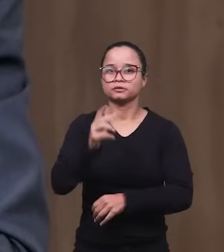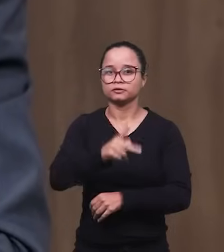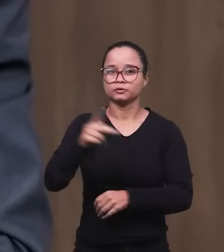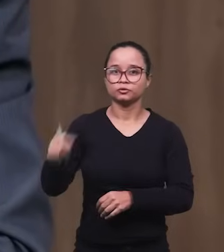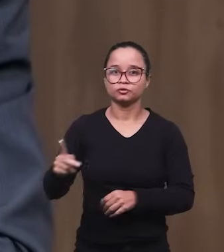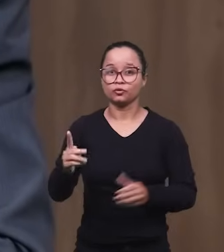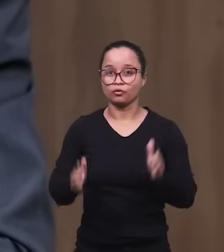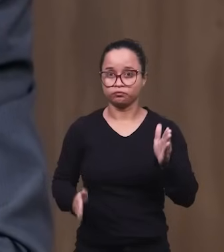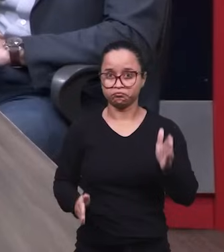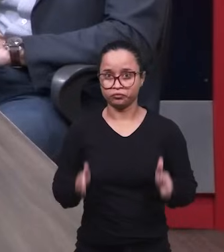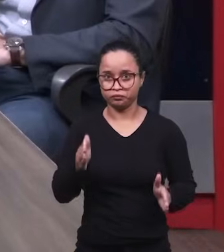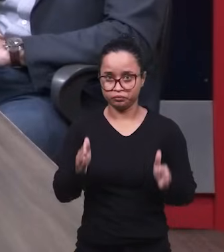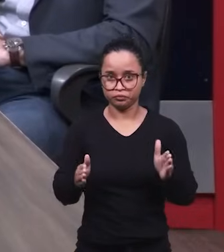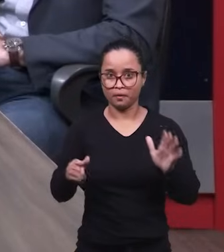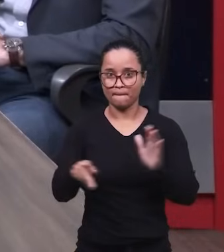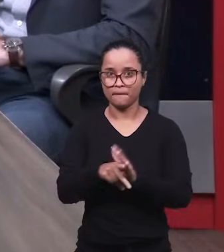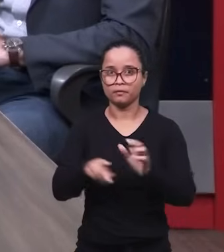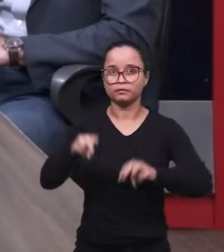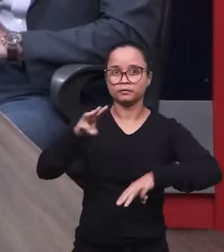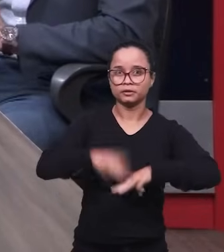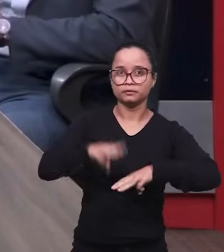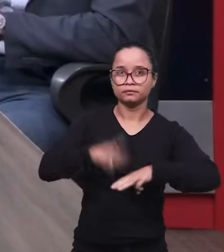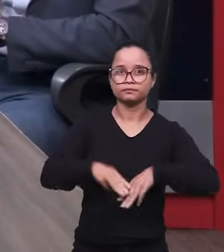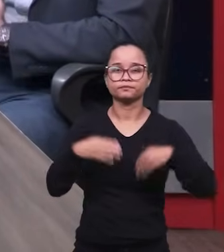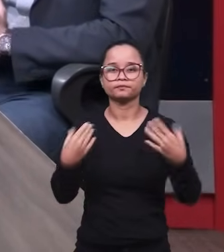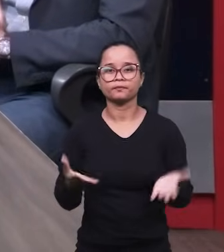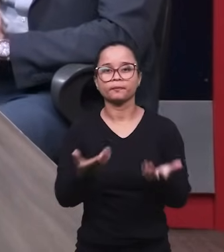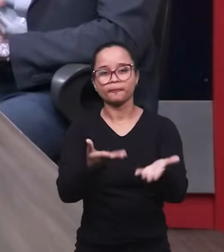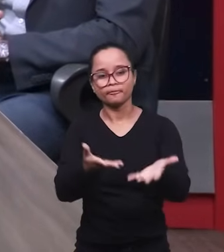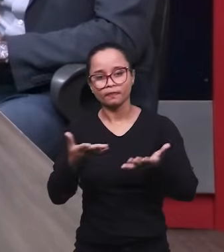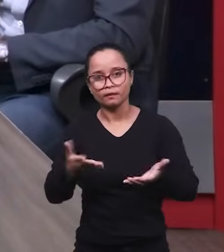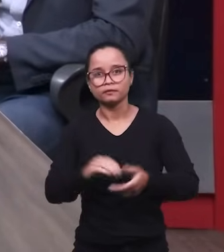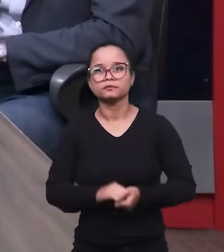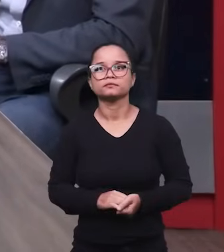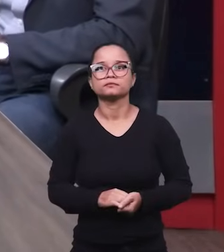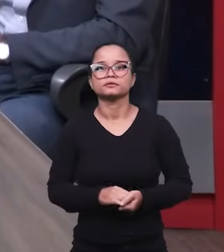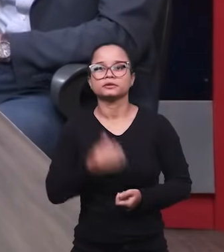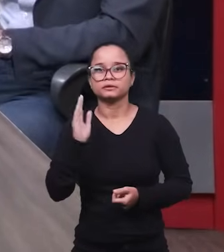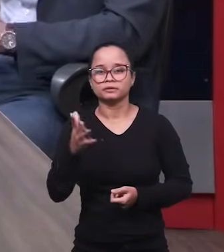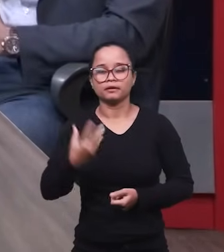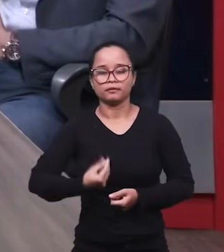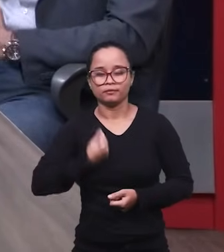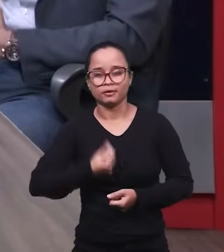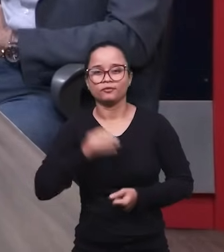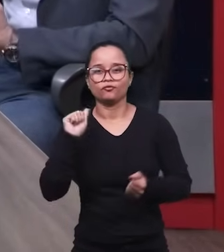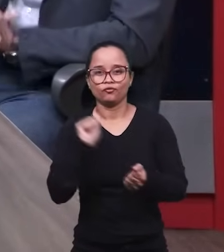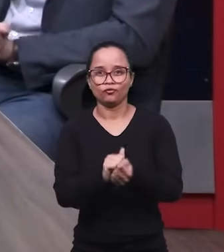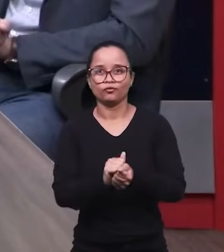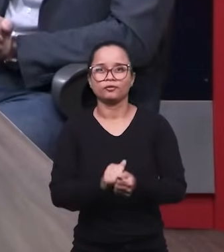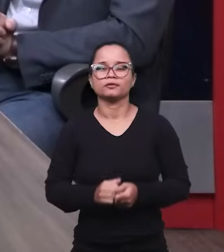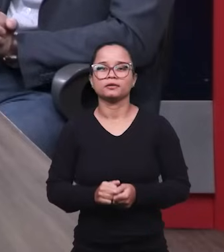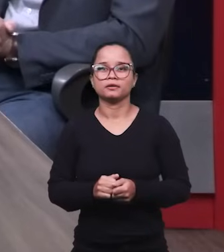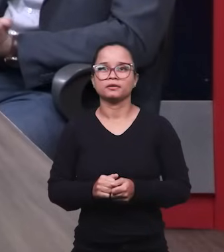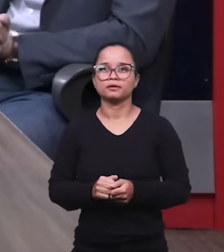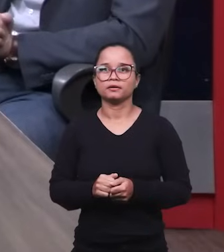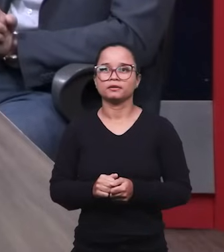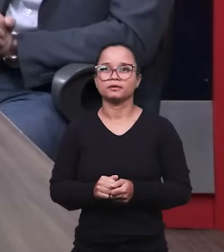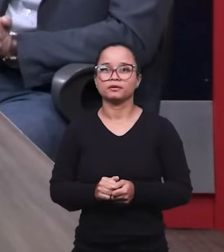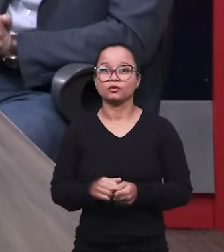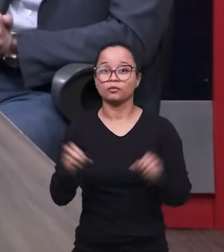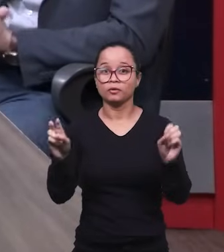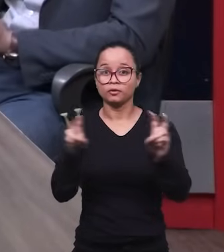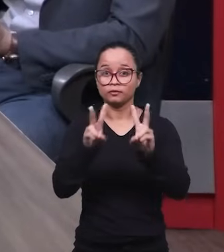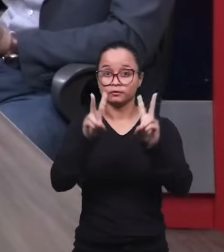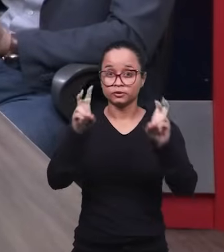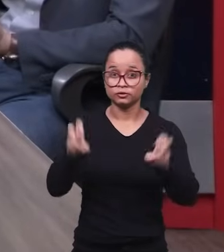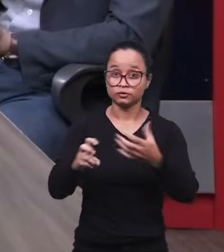de robótica e de matemática. Já o nosso convidado de hoje, o Ungido Cleiton, que esteve conosco, inclusive, no episódio sobre